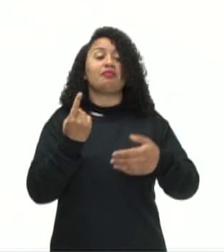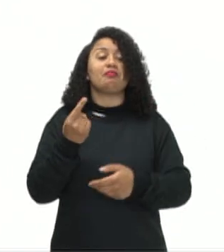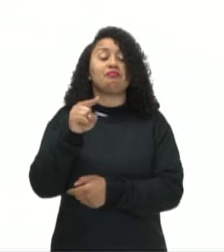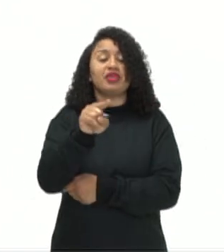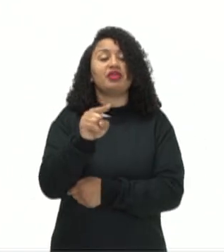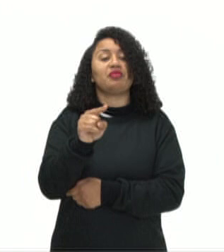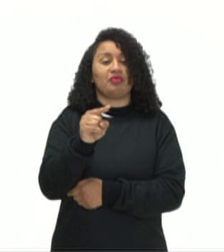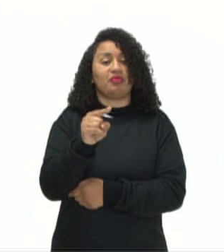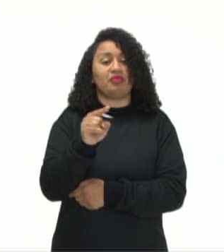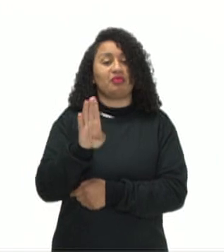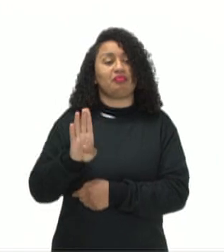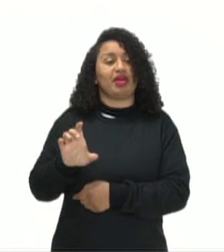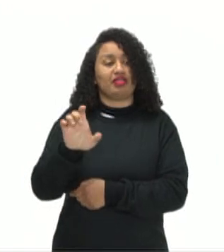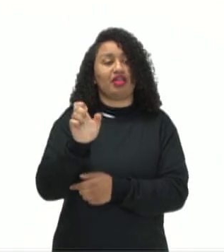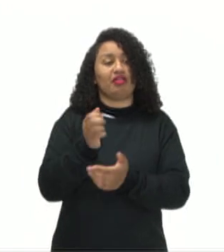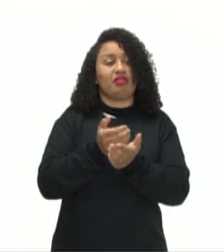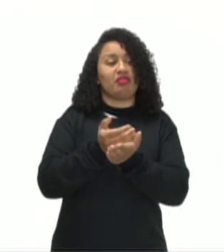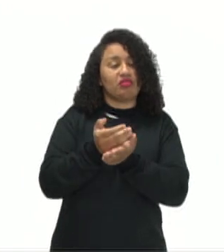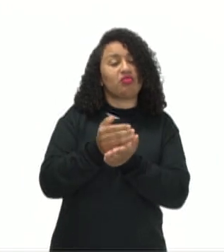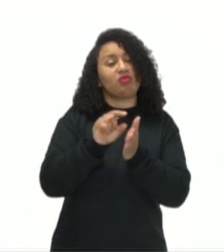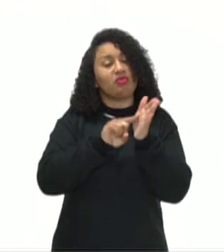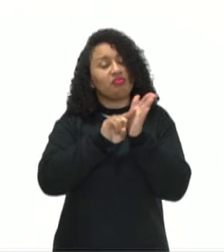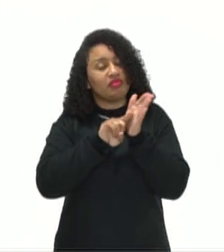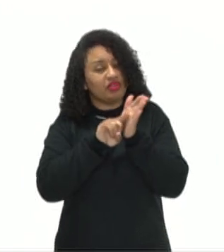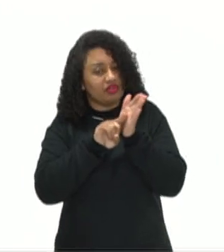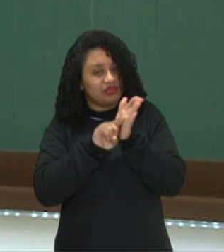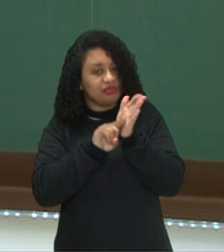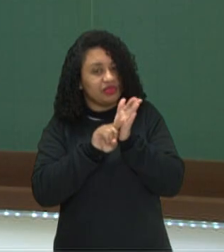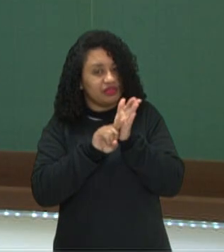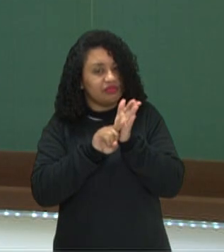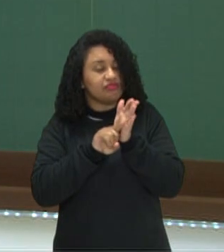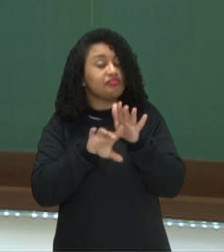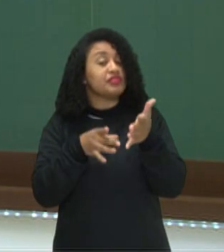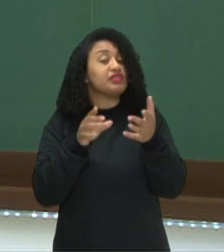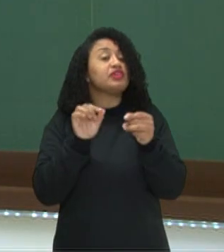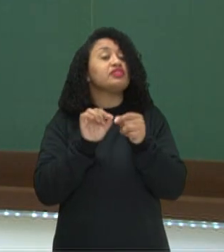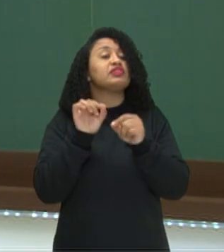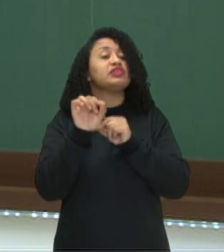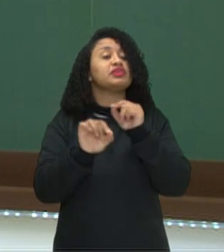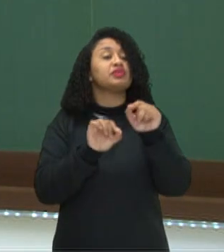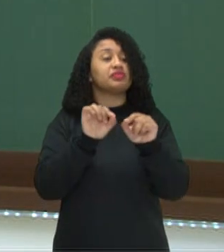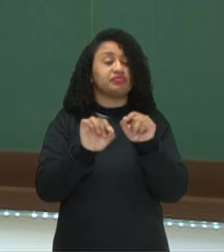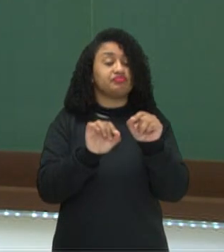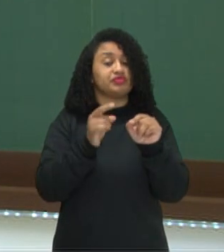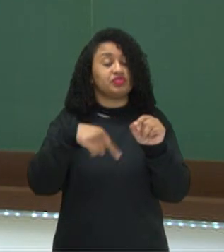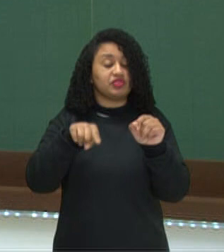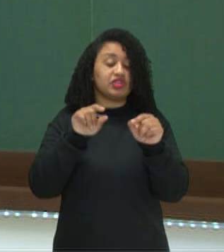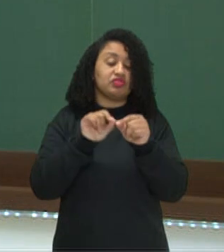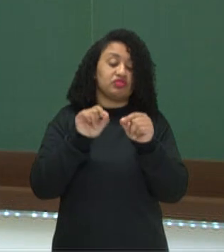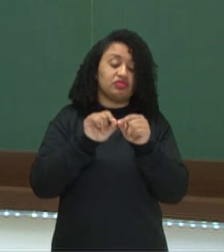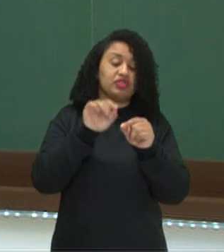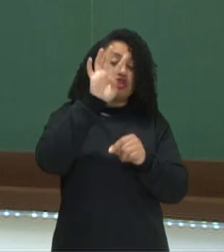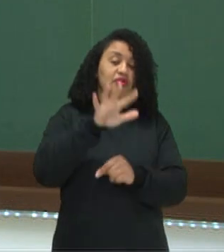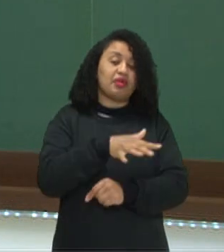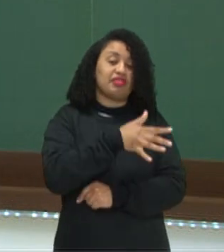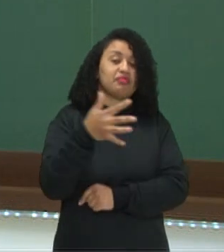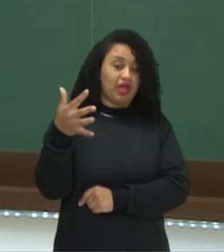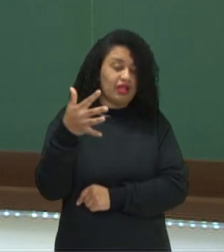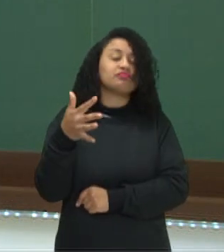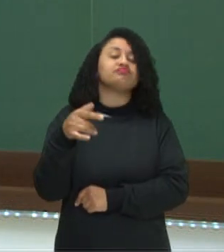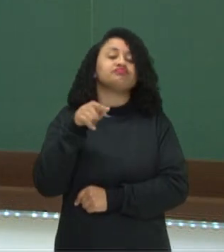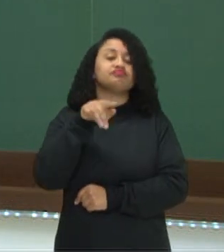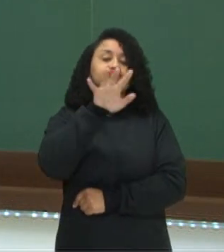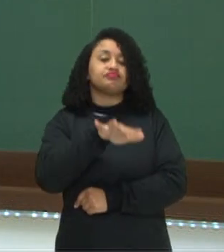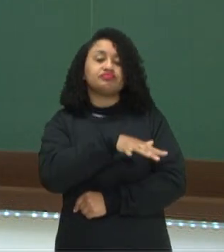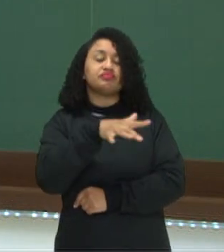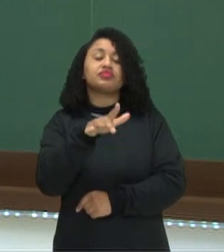bactérias no início da pesquisa. Então, o que vocês devem fazer, pessoal? Vocês devem montar uma tabela. Nessa